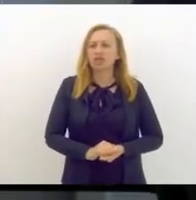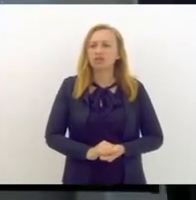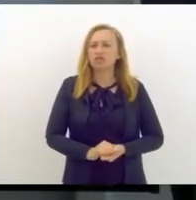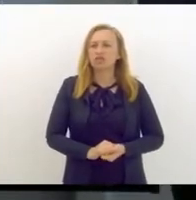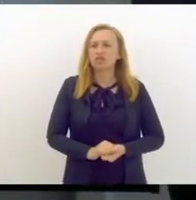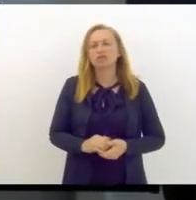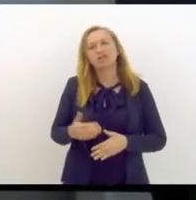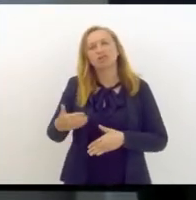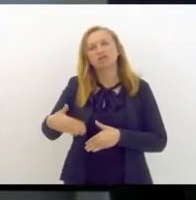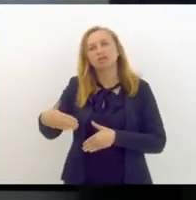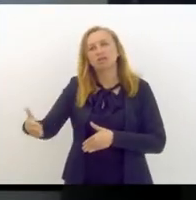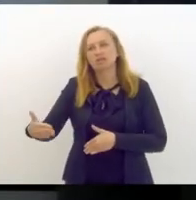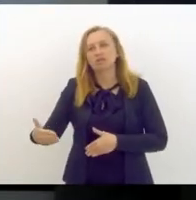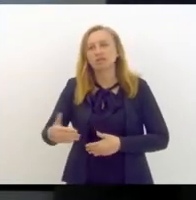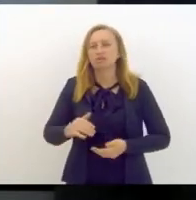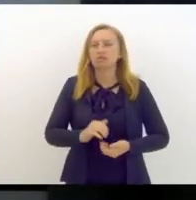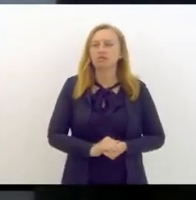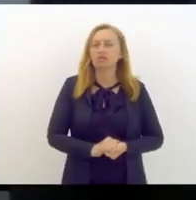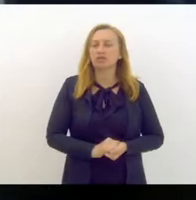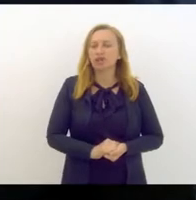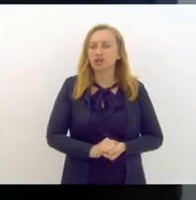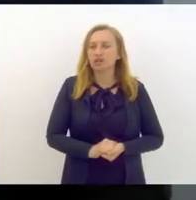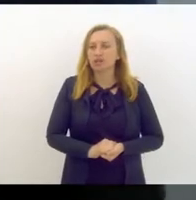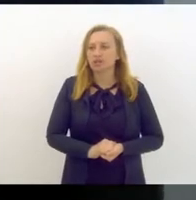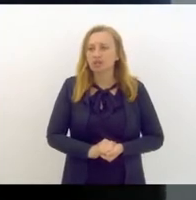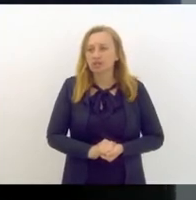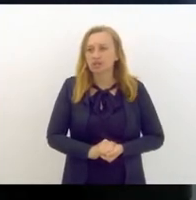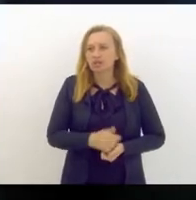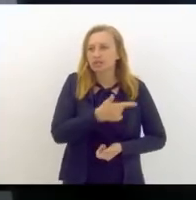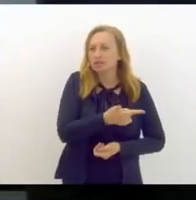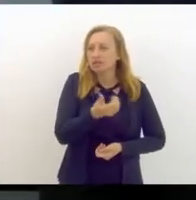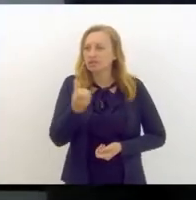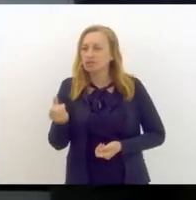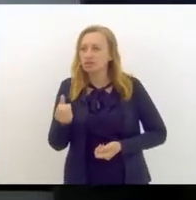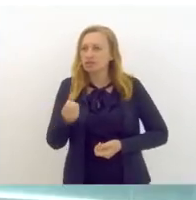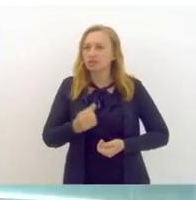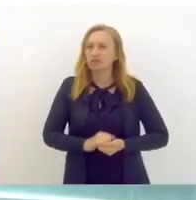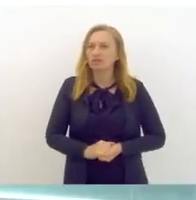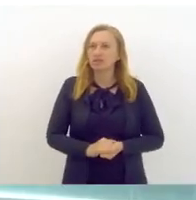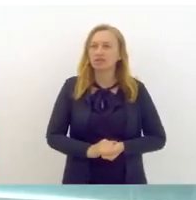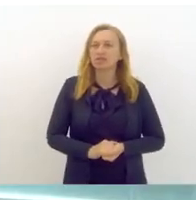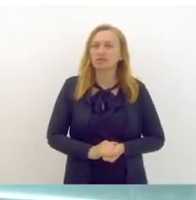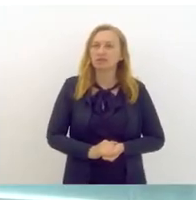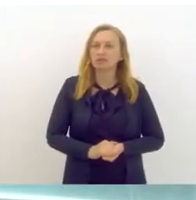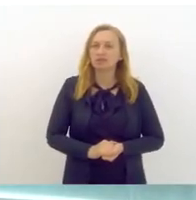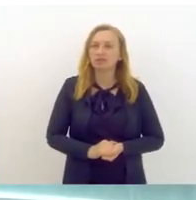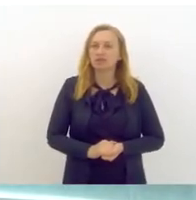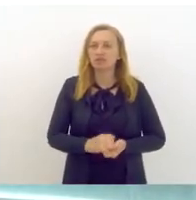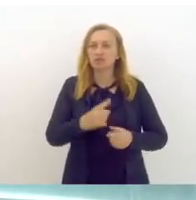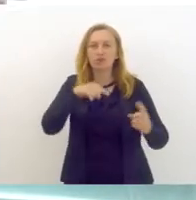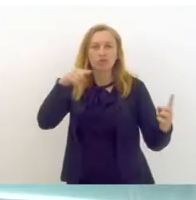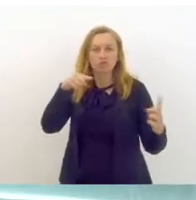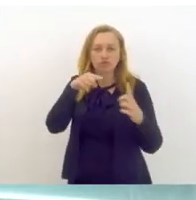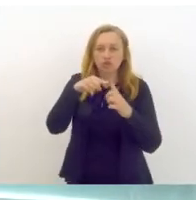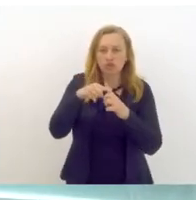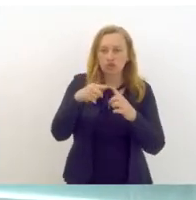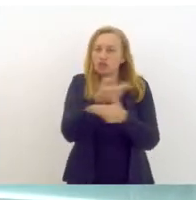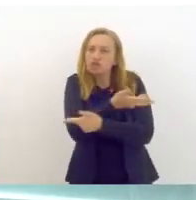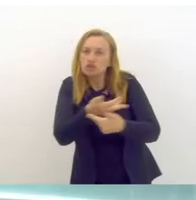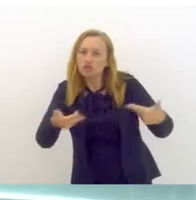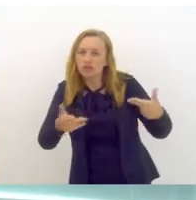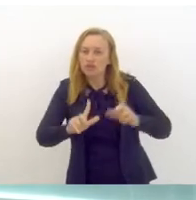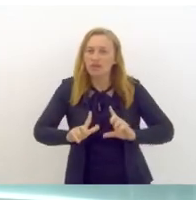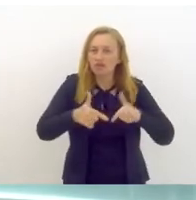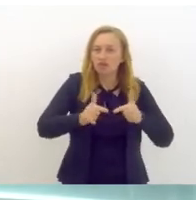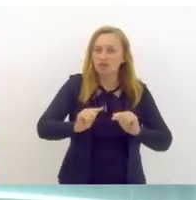Ao longo de todo o processo de gestão da unidade, de 2016 para cá, a gente vem cumprindo os objetivos, com diversas ações